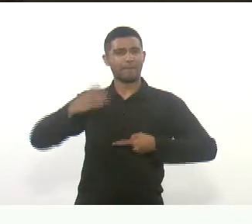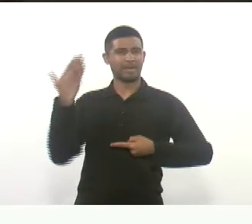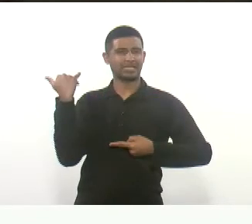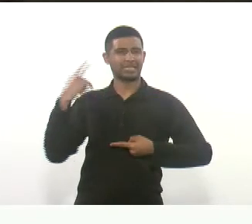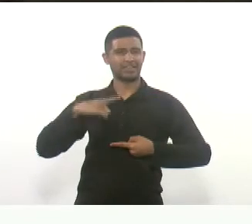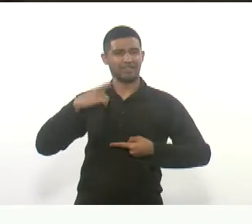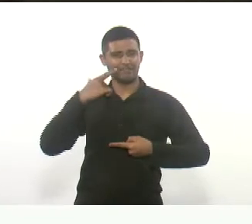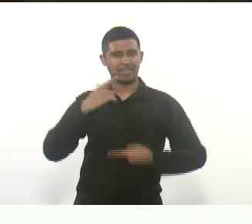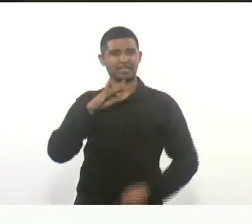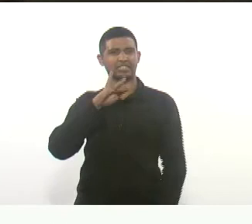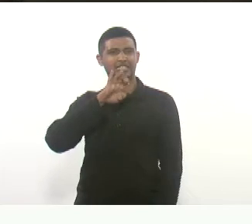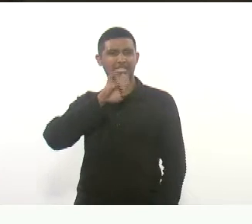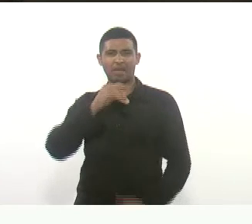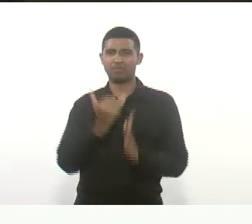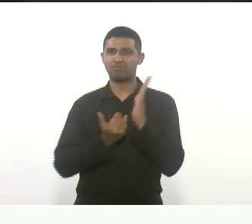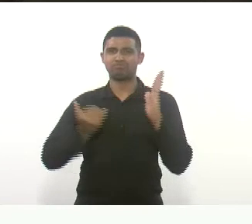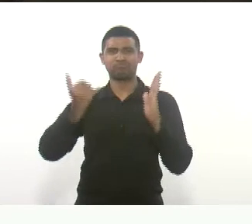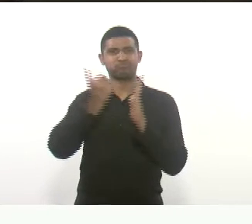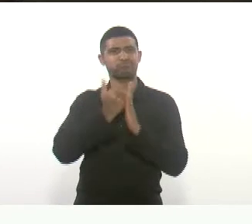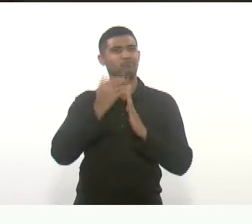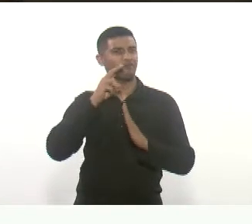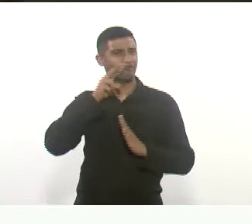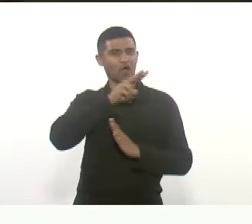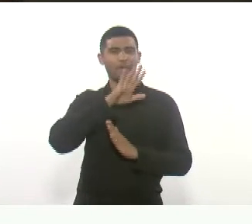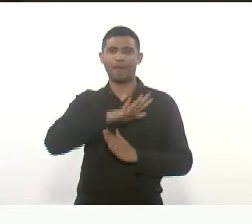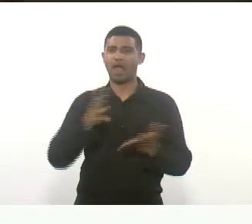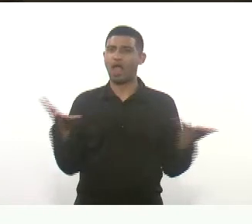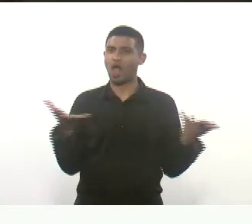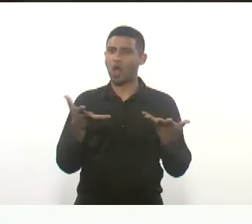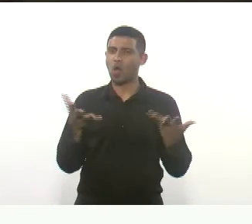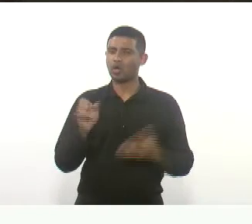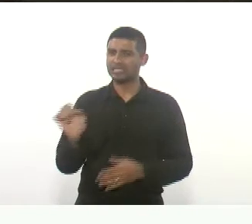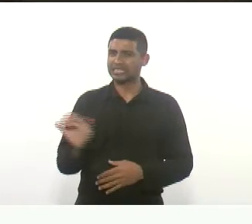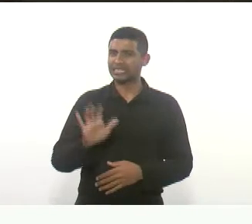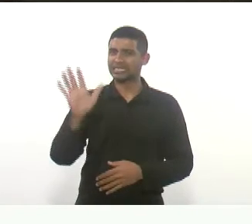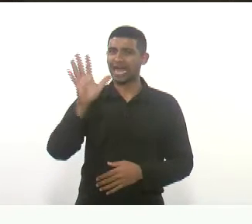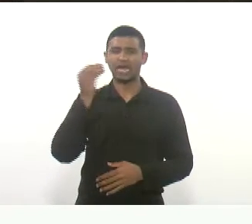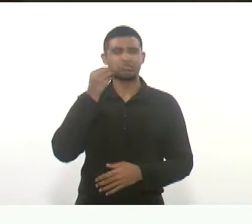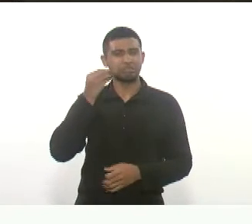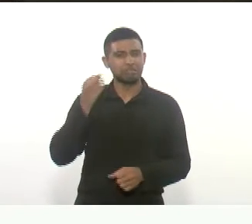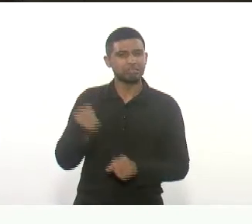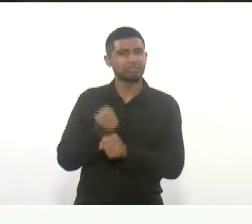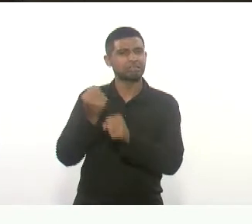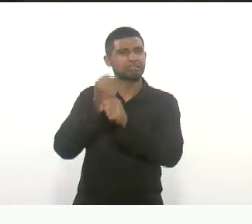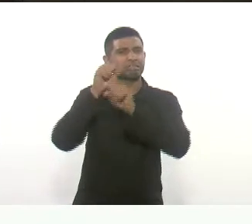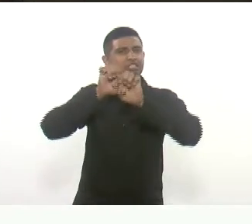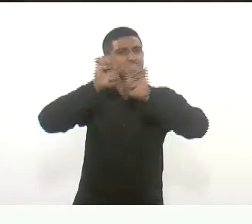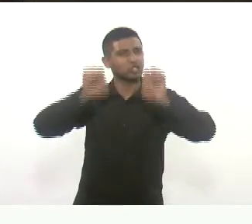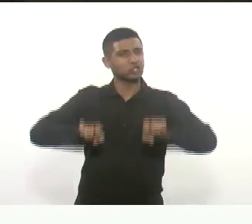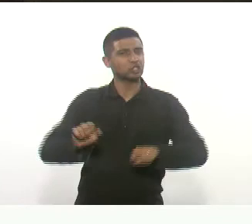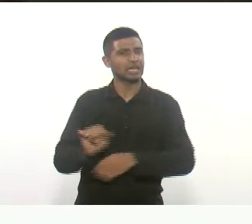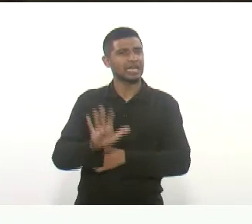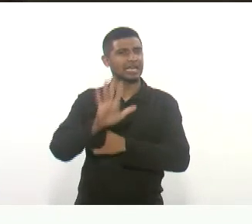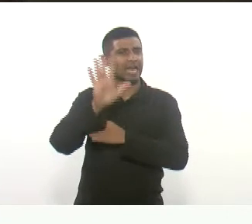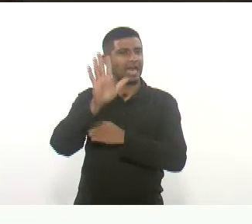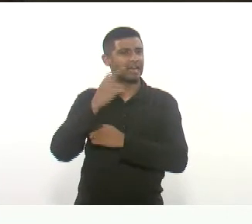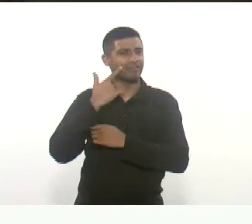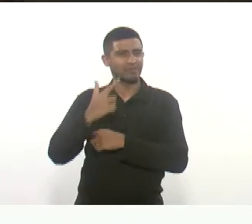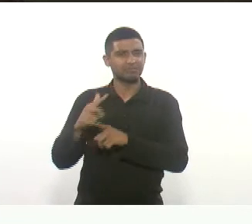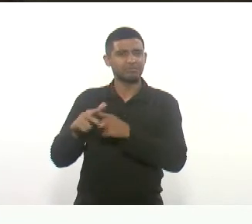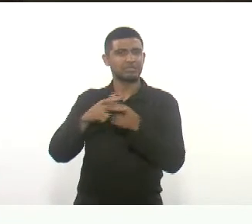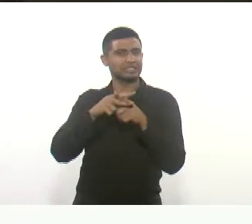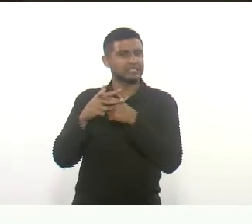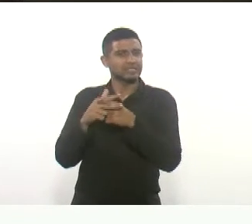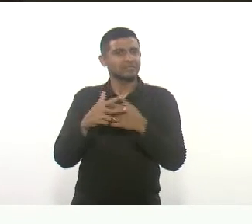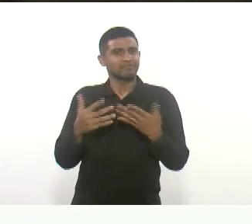um avanço muito grande, mas no mundo atual seria muito caro aquela estrutura dos CIEPs ser mantidos da forma como